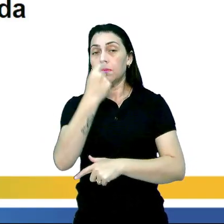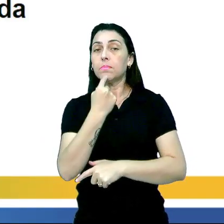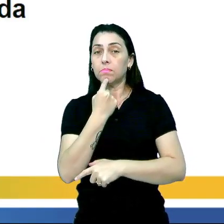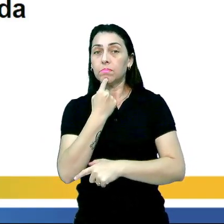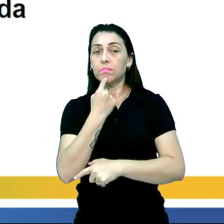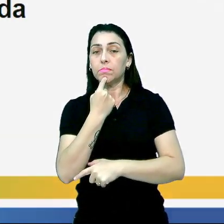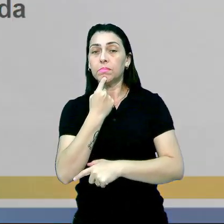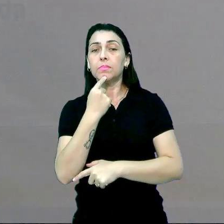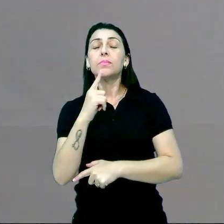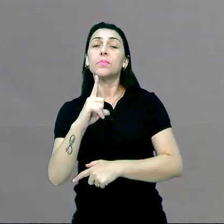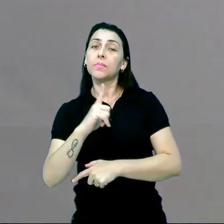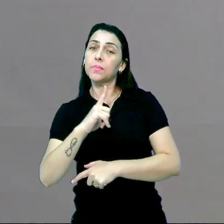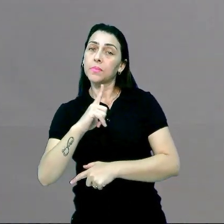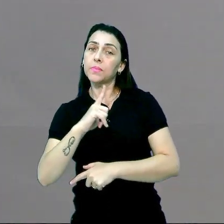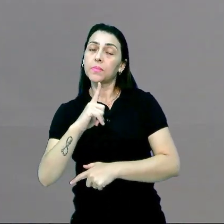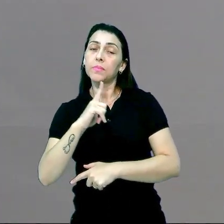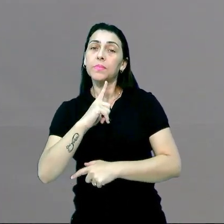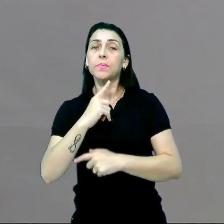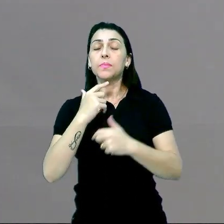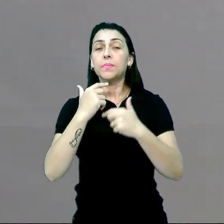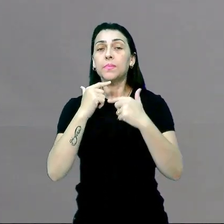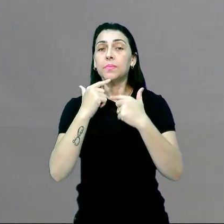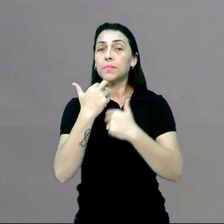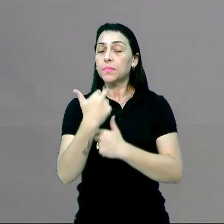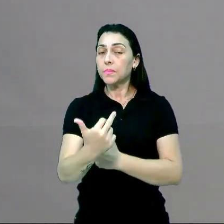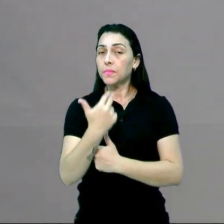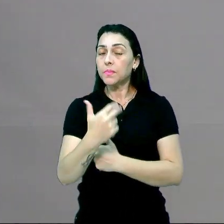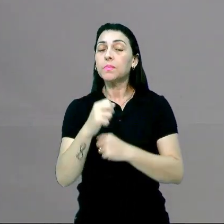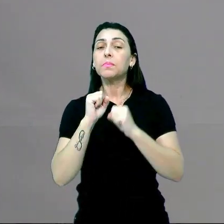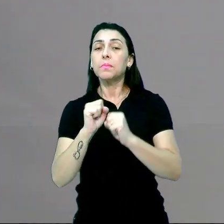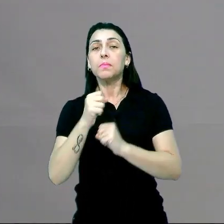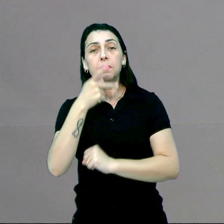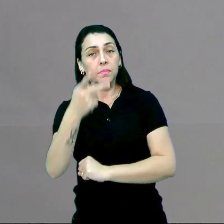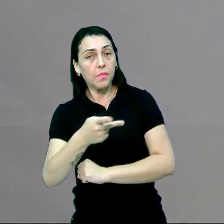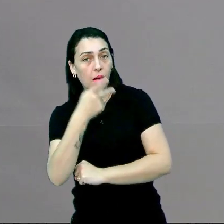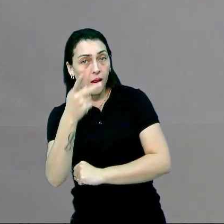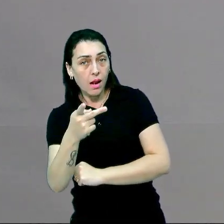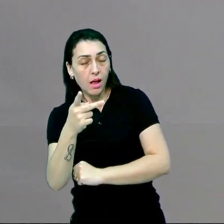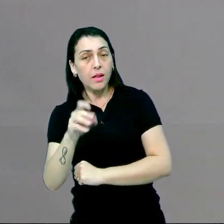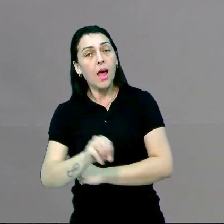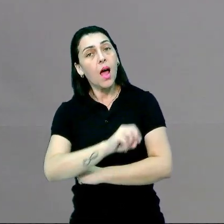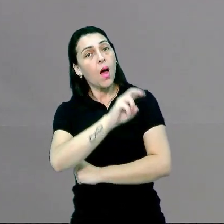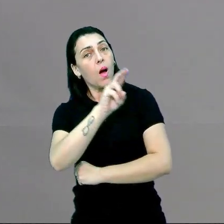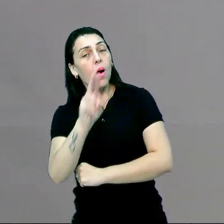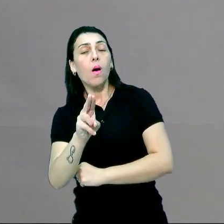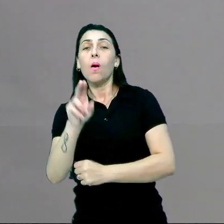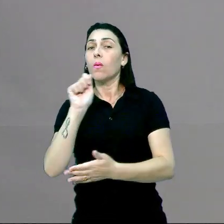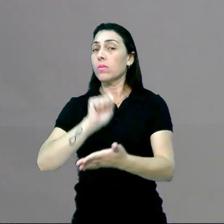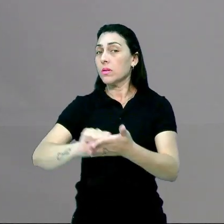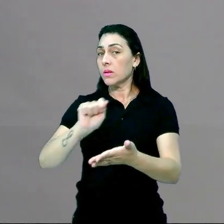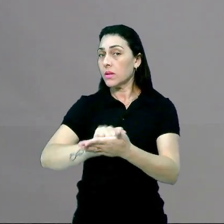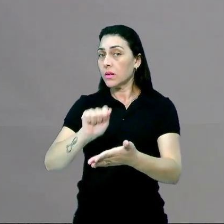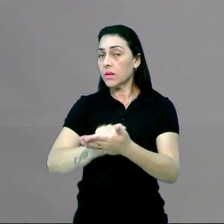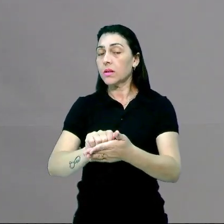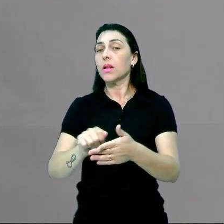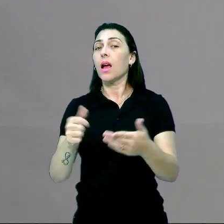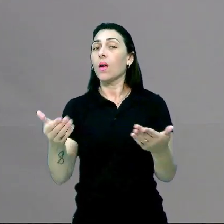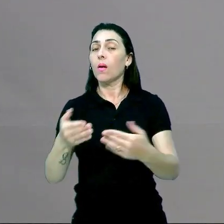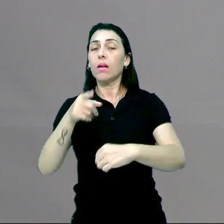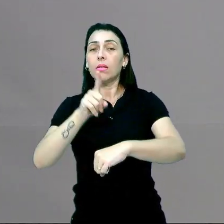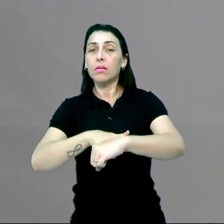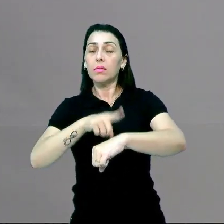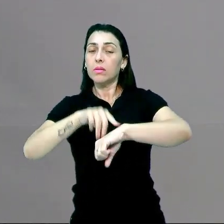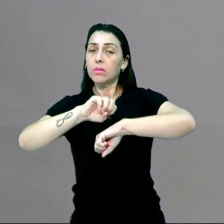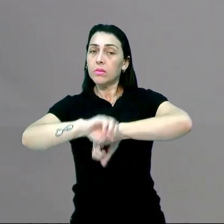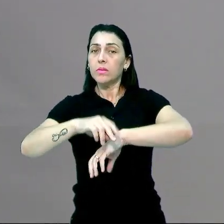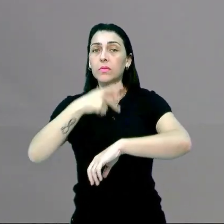imagens. Então, nós temos aí a língua, ela pode ser falada. Nesse presente momento, eu estou falando com vocês, eu estou